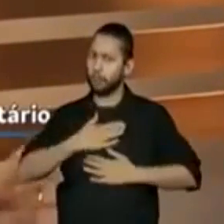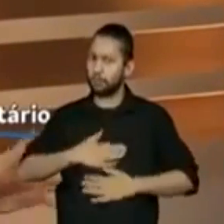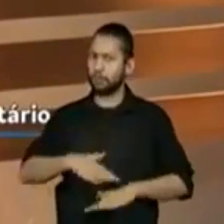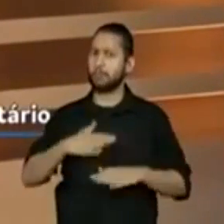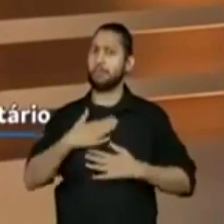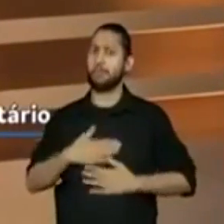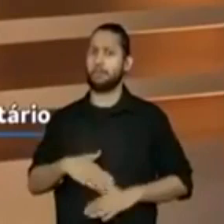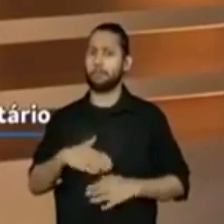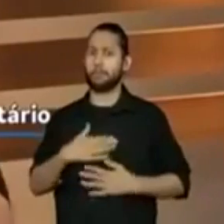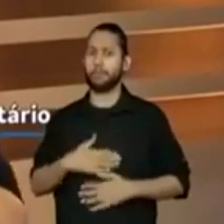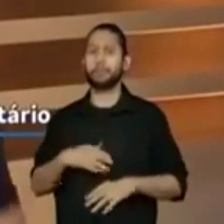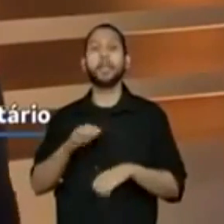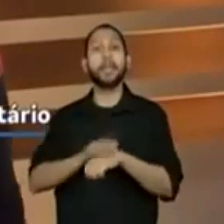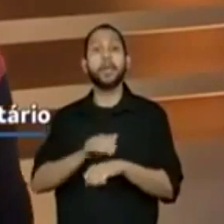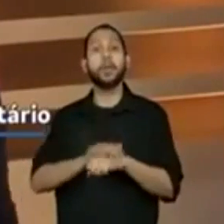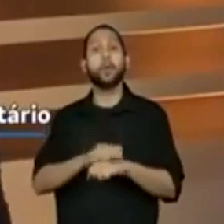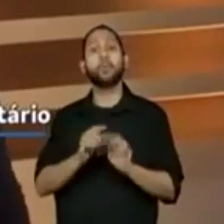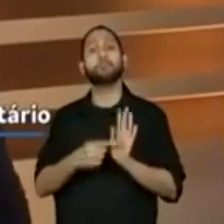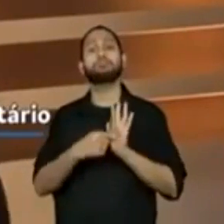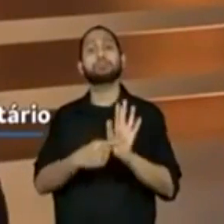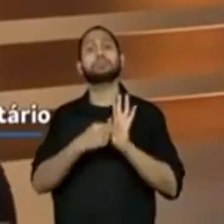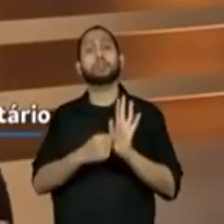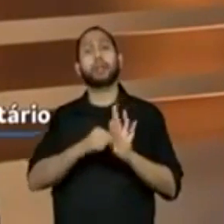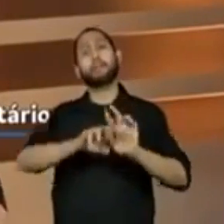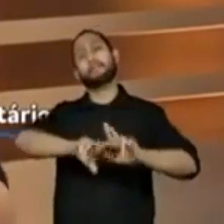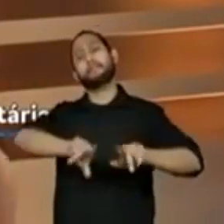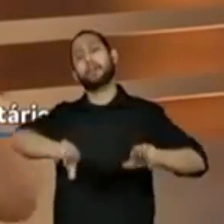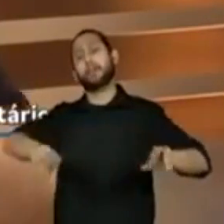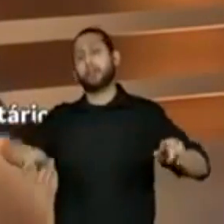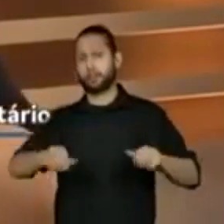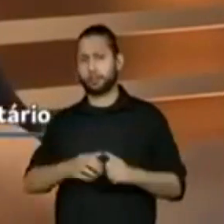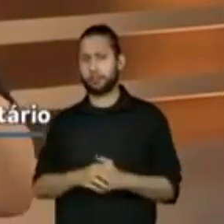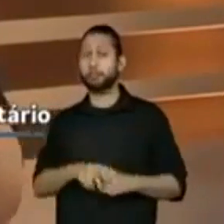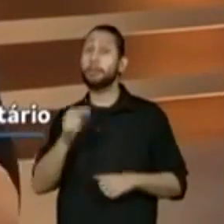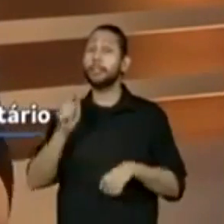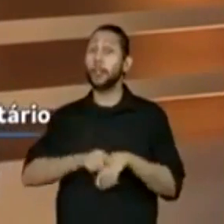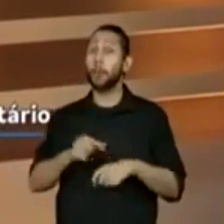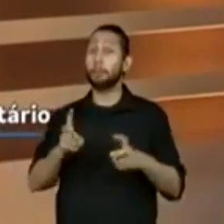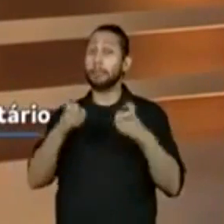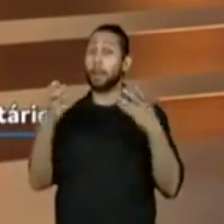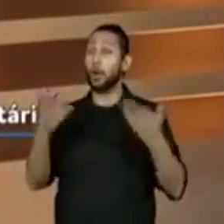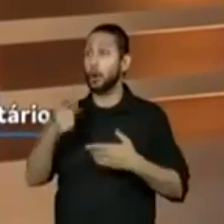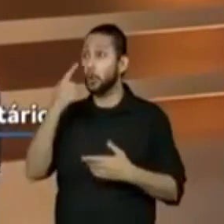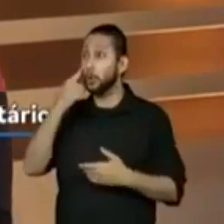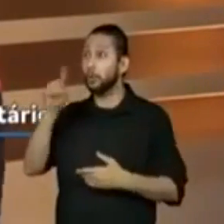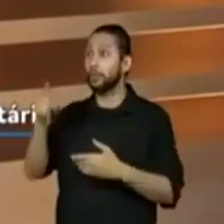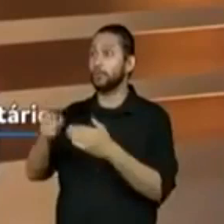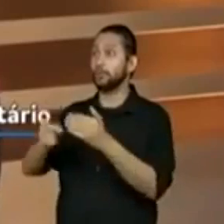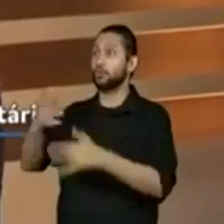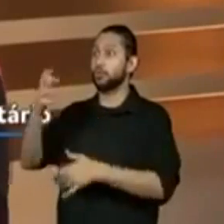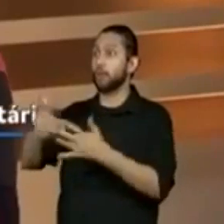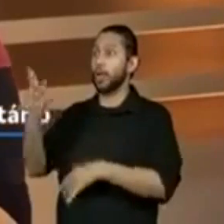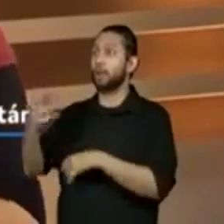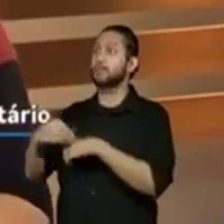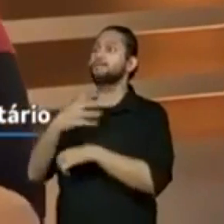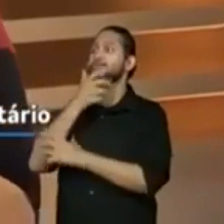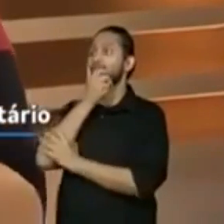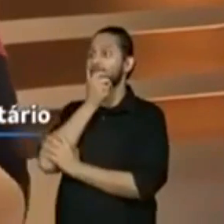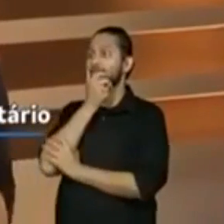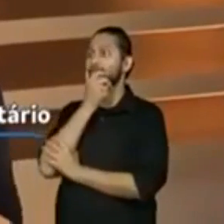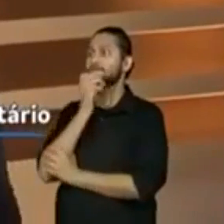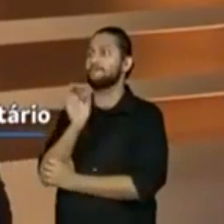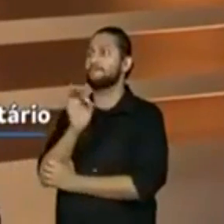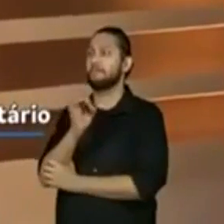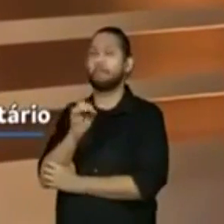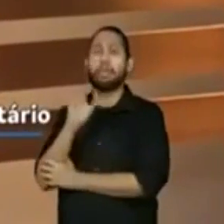tinha preparado vários exercícios diferentes. Mas eu consegui perceber agora, inclusive olhando vocês no chat, que não dá